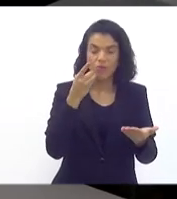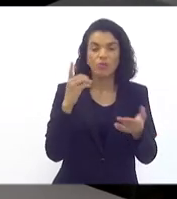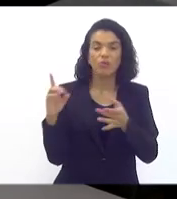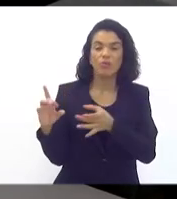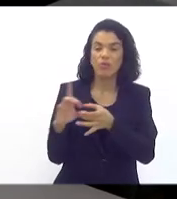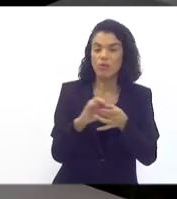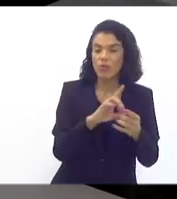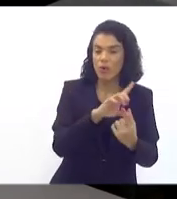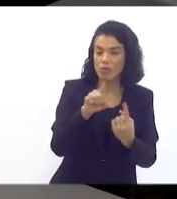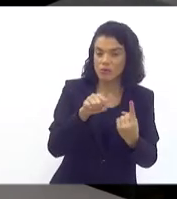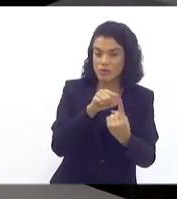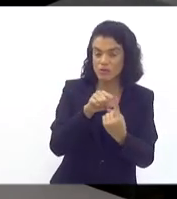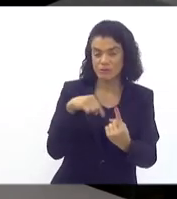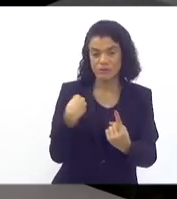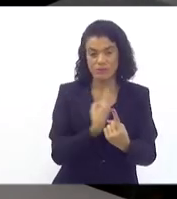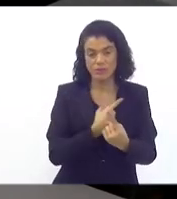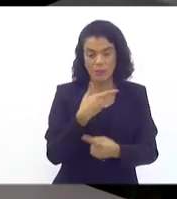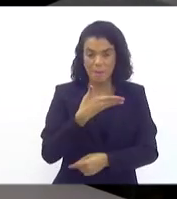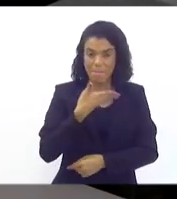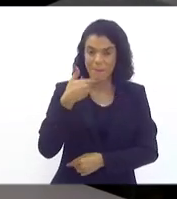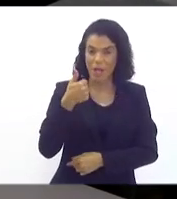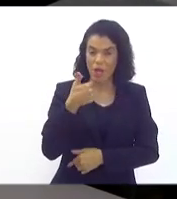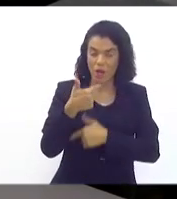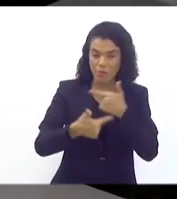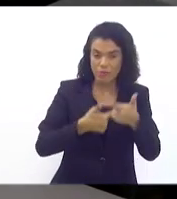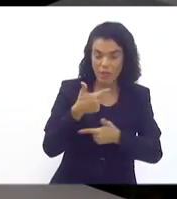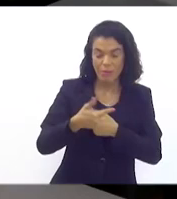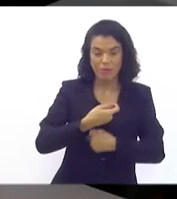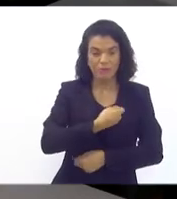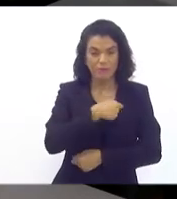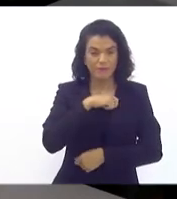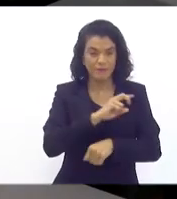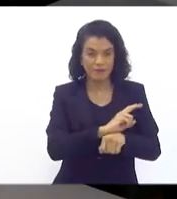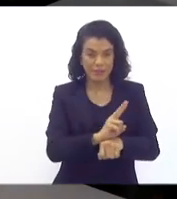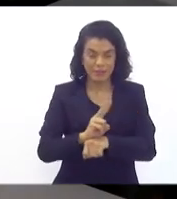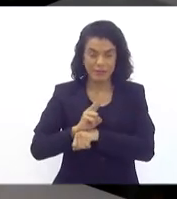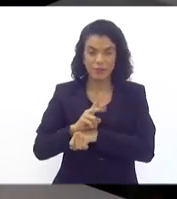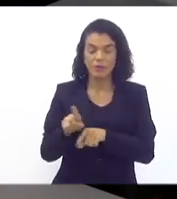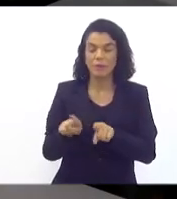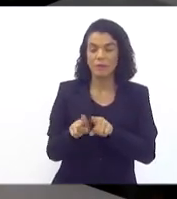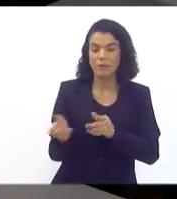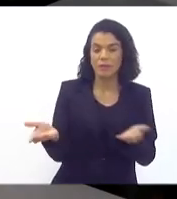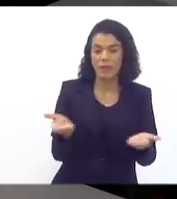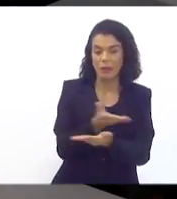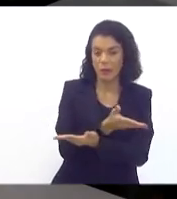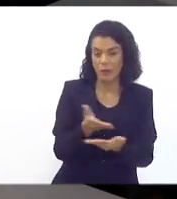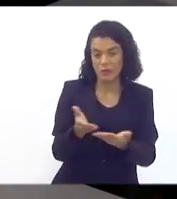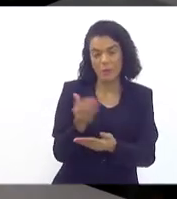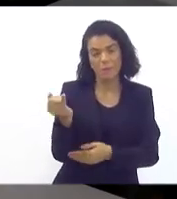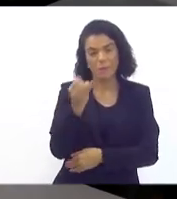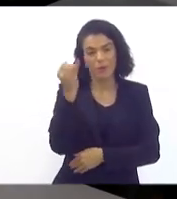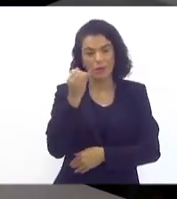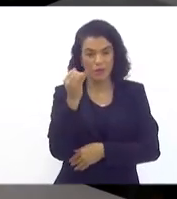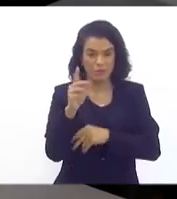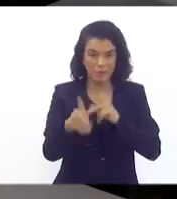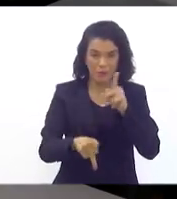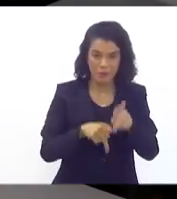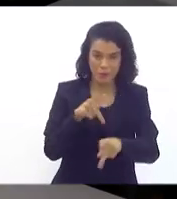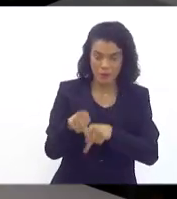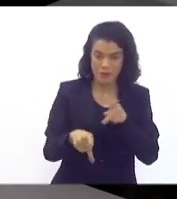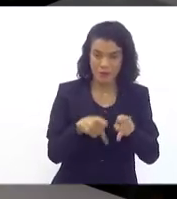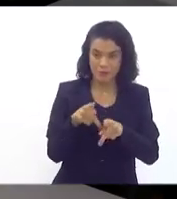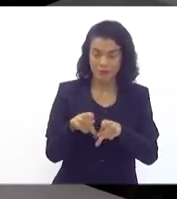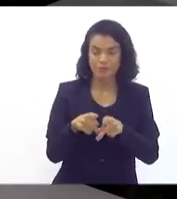sentido da gente melhorar um serviço de fiscalização que é tão importante para a população quanto à questão